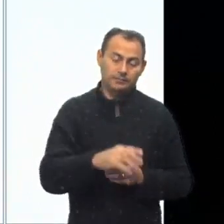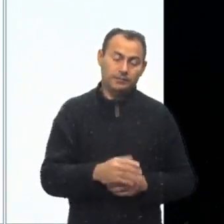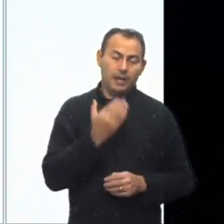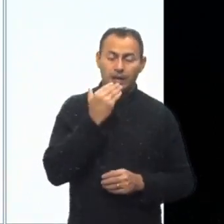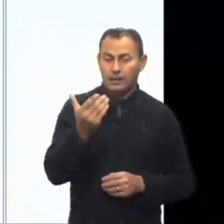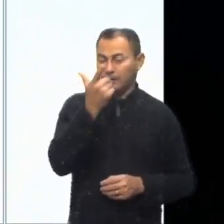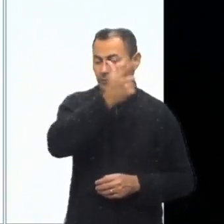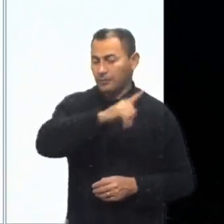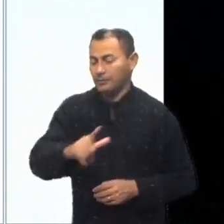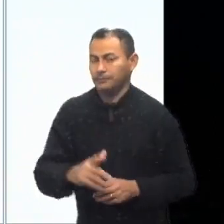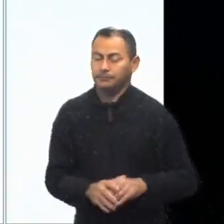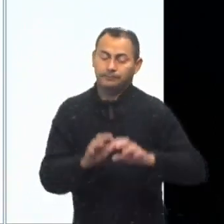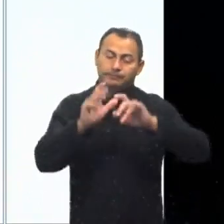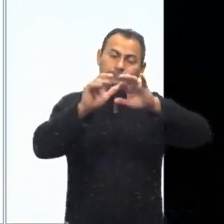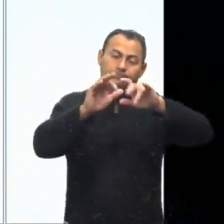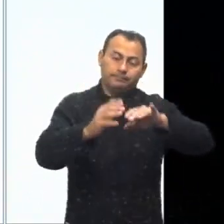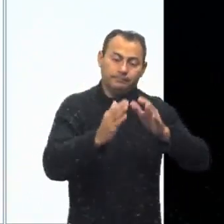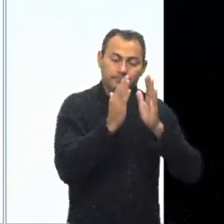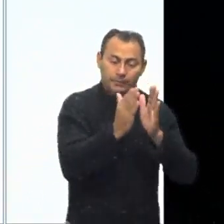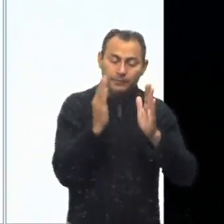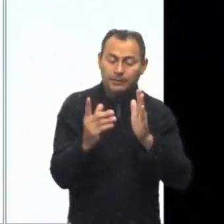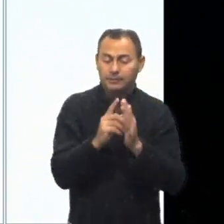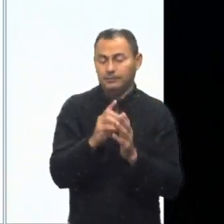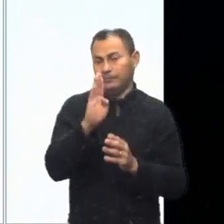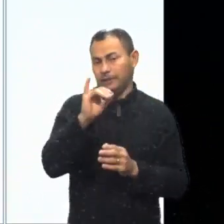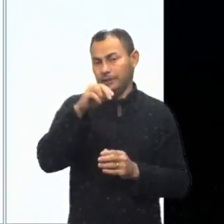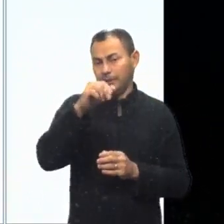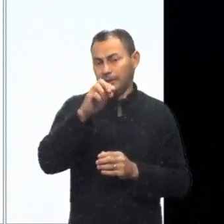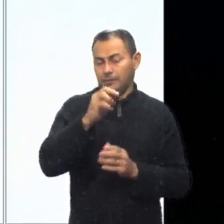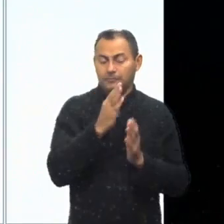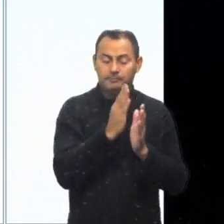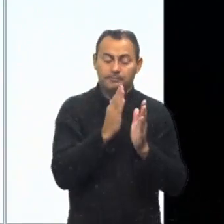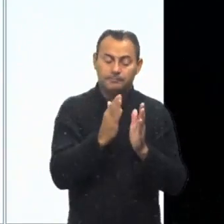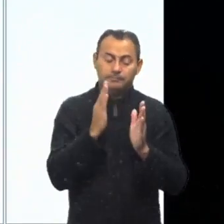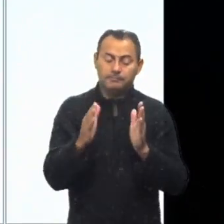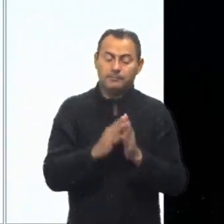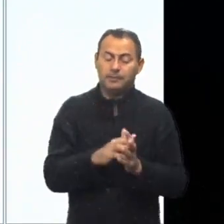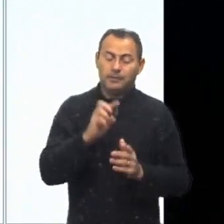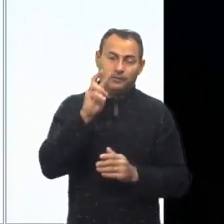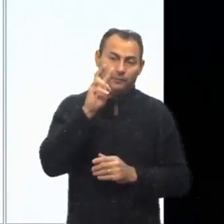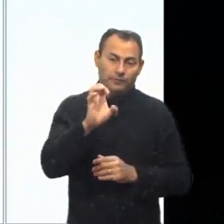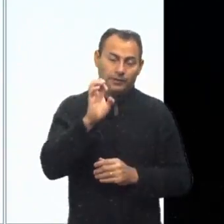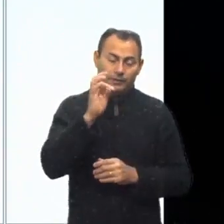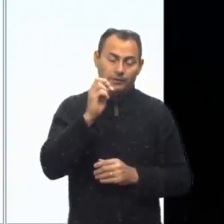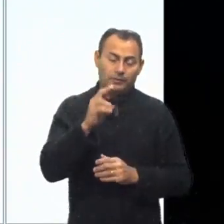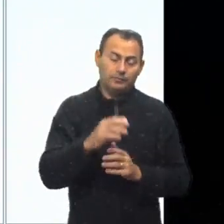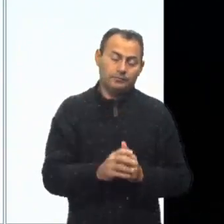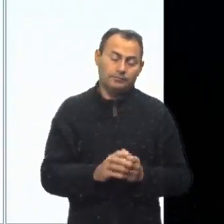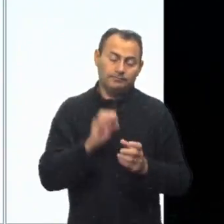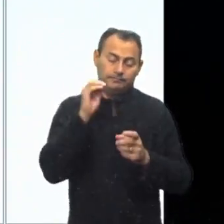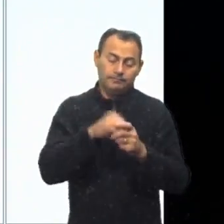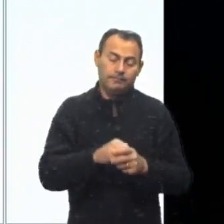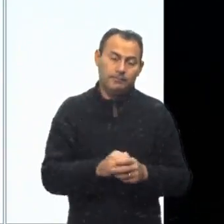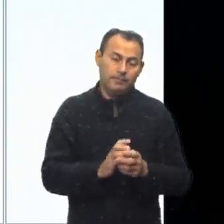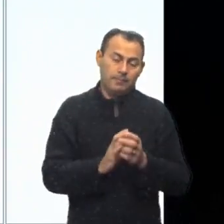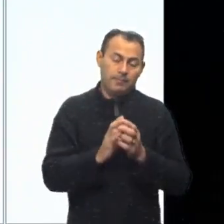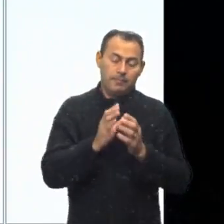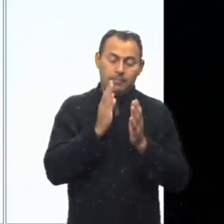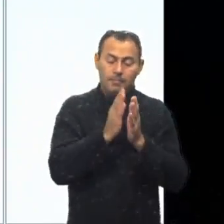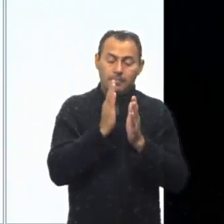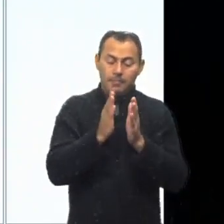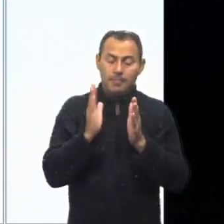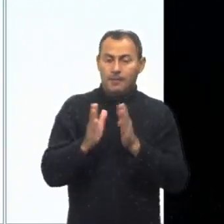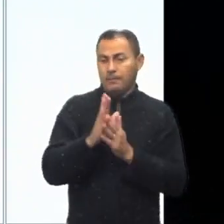pedir de novo. Digite a sequência binária de dados no formato aqui de um vetor. Você vai colocar uma